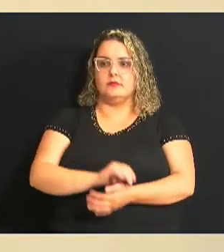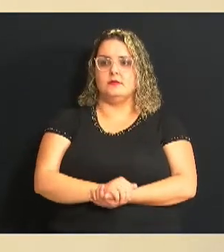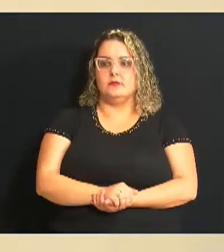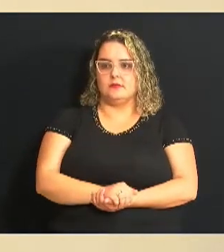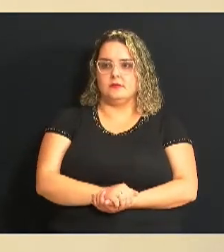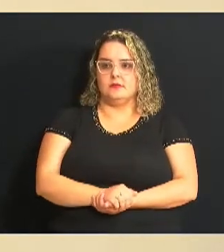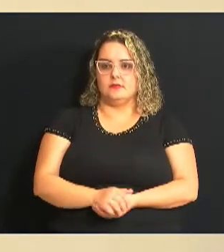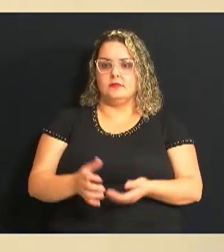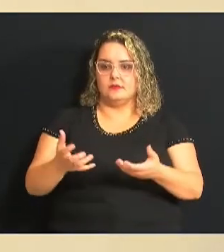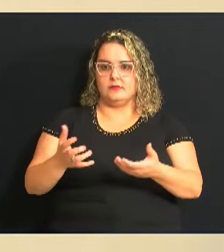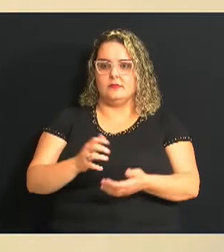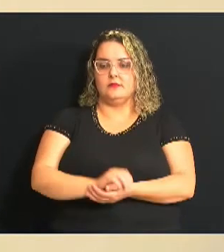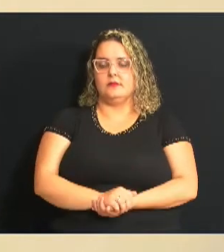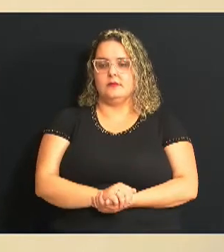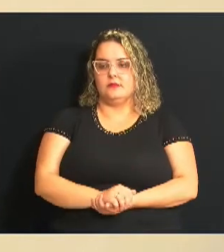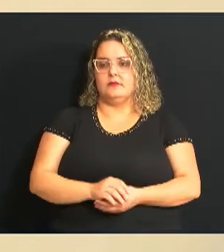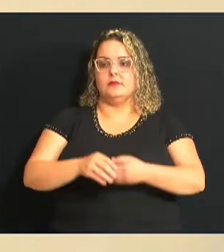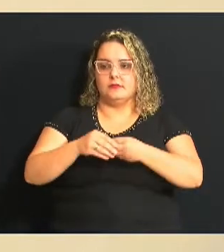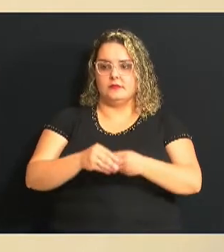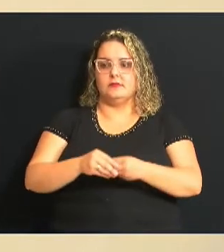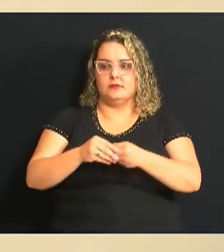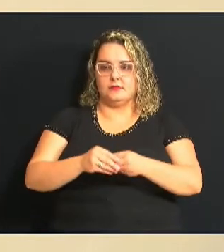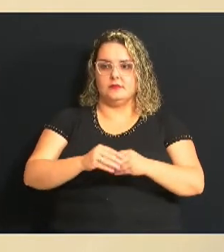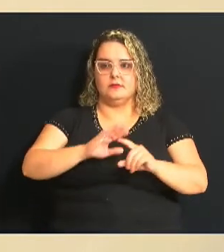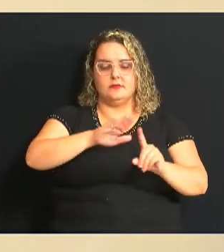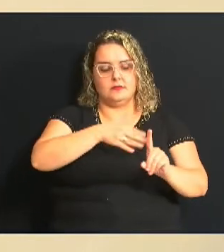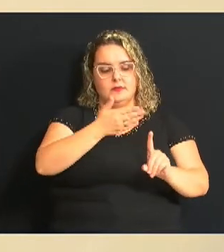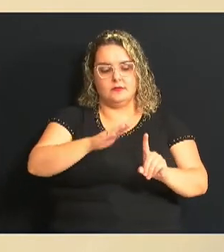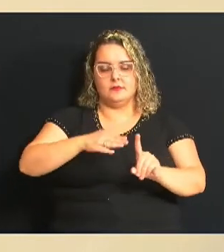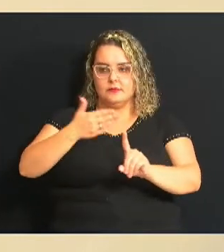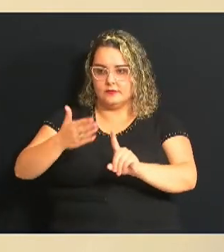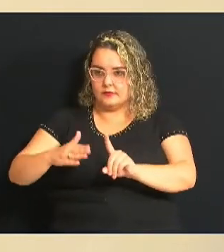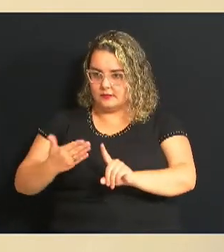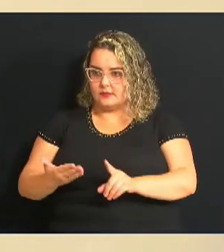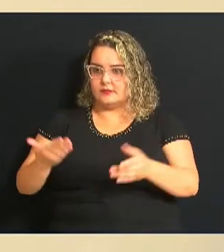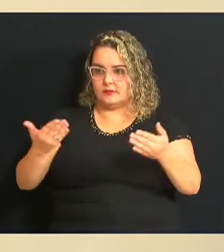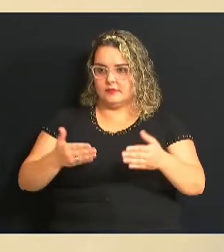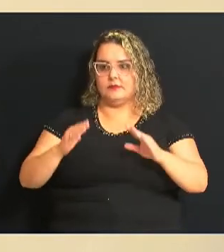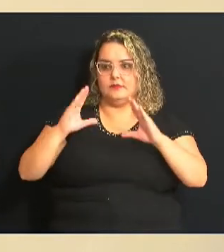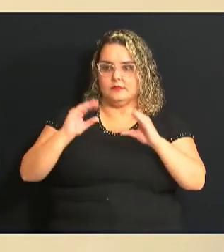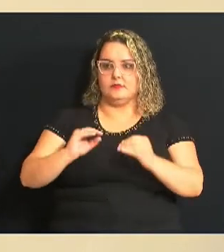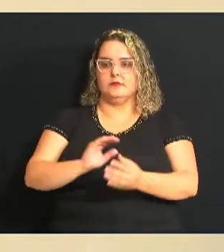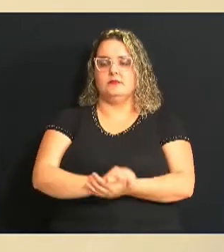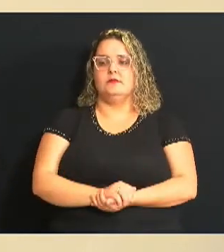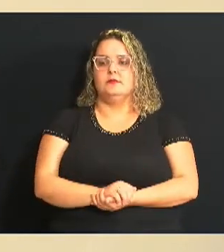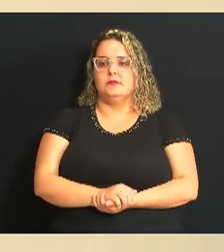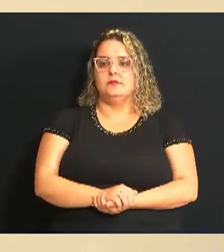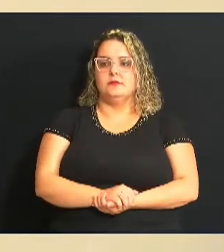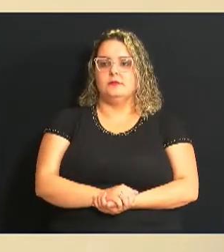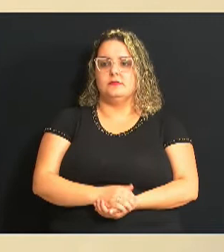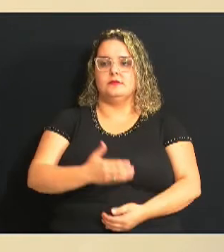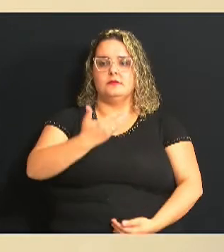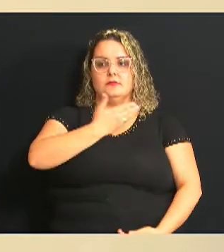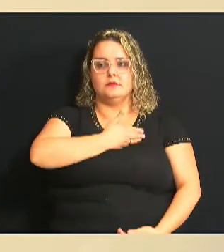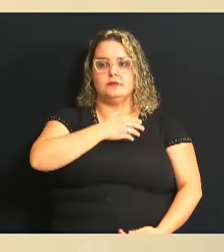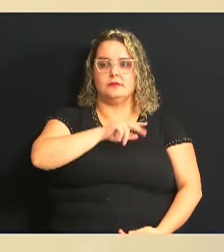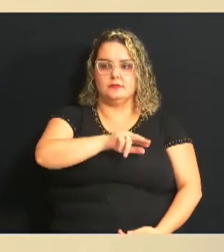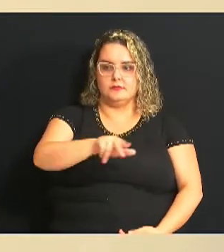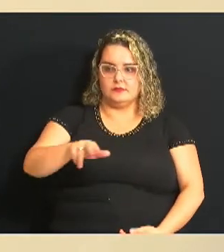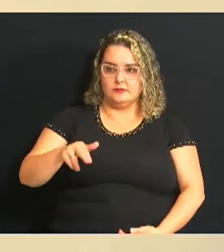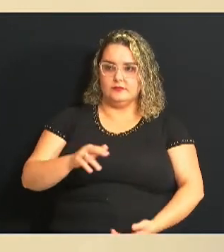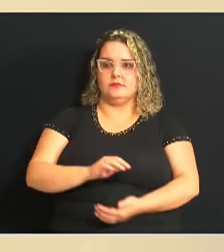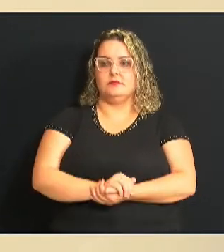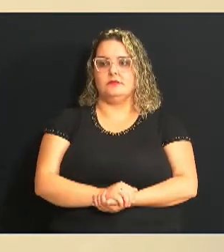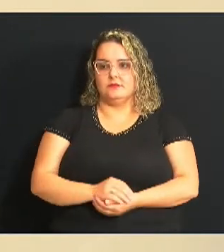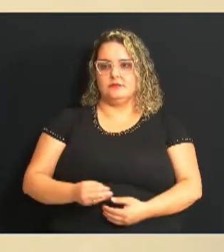quero cumprimentar os demais homenageados desta noite, aos amigos, irmãos que